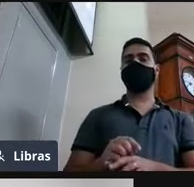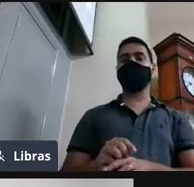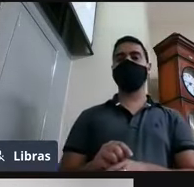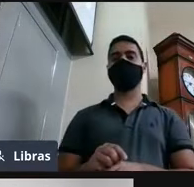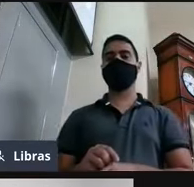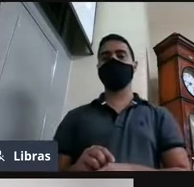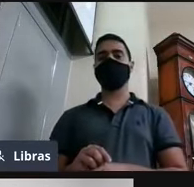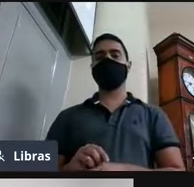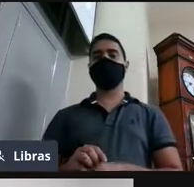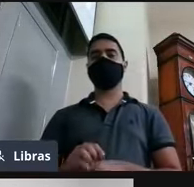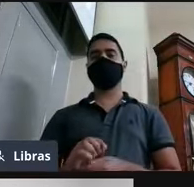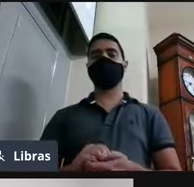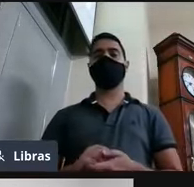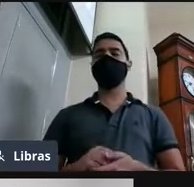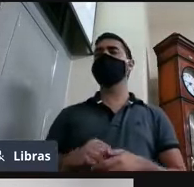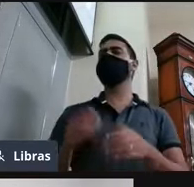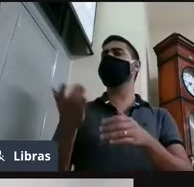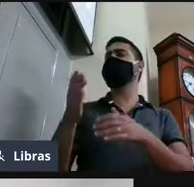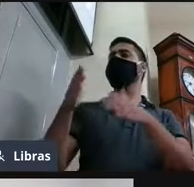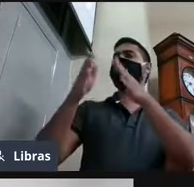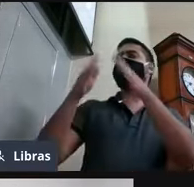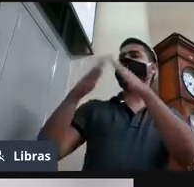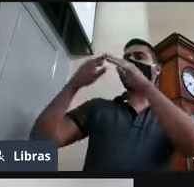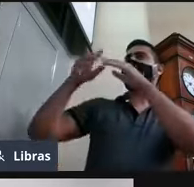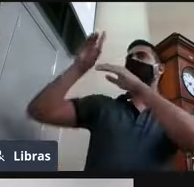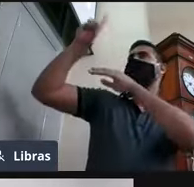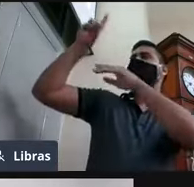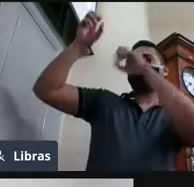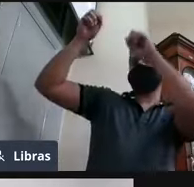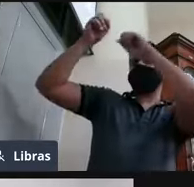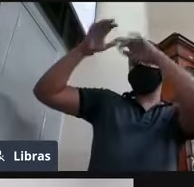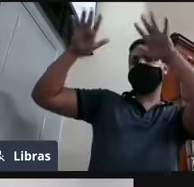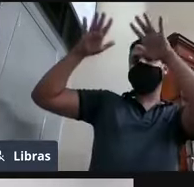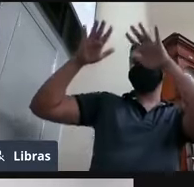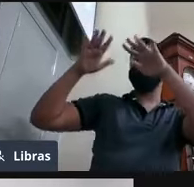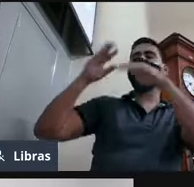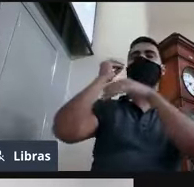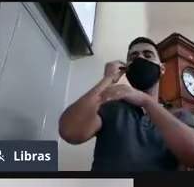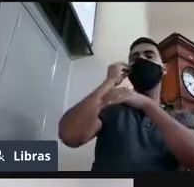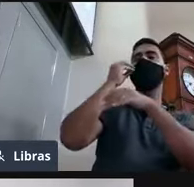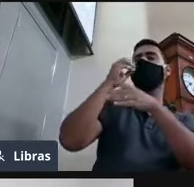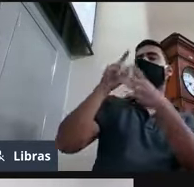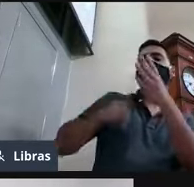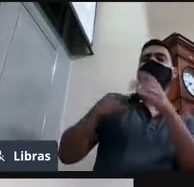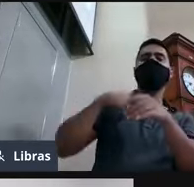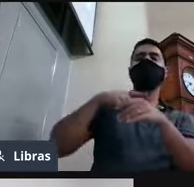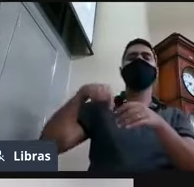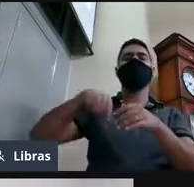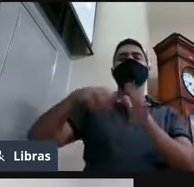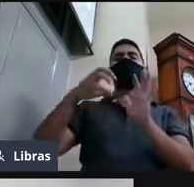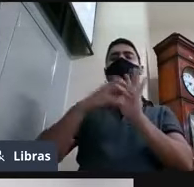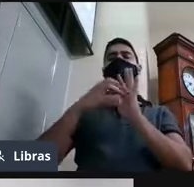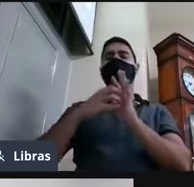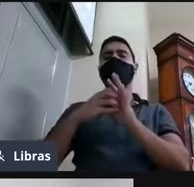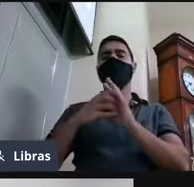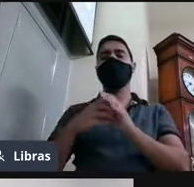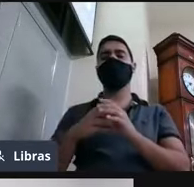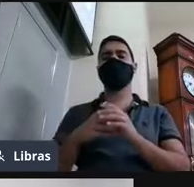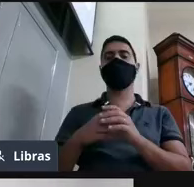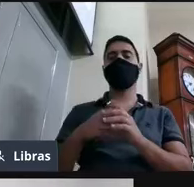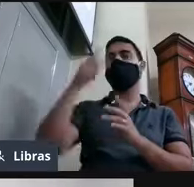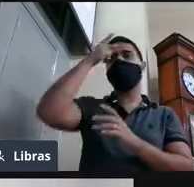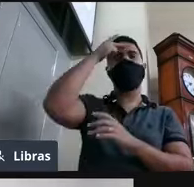perto. Então eu quero pedir bênção a Deus, tomara que seja a última vez que a gente tenha nessa casa algum agente público